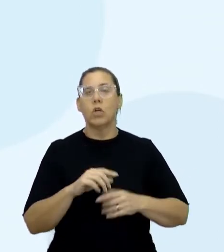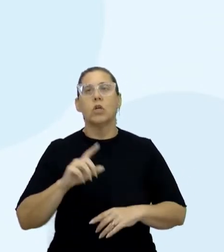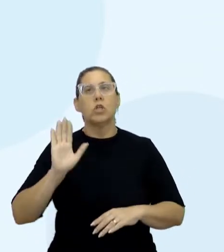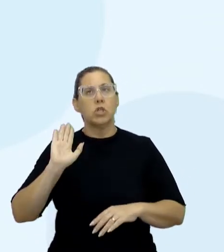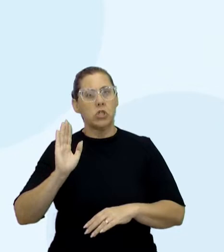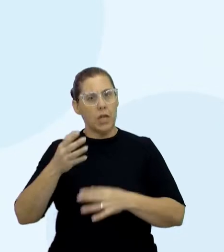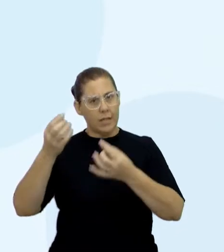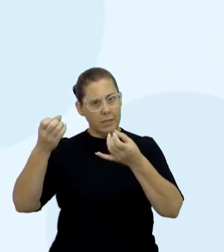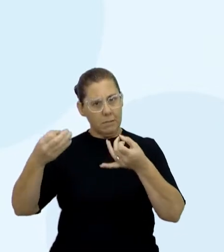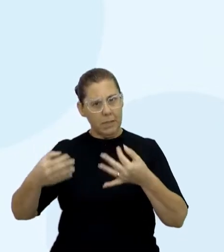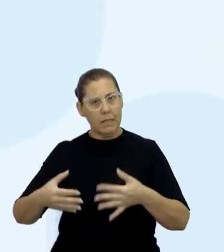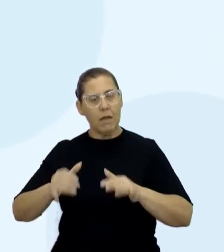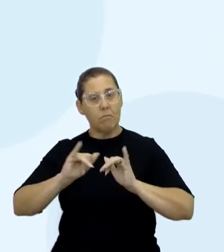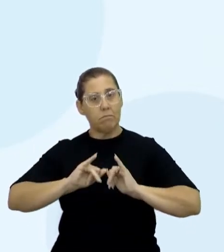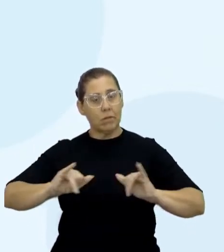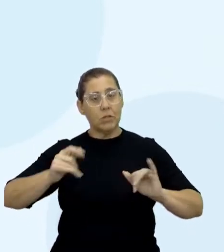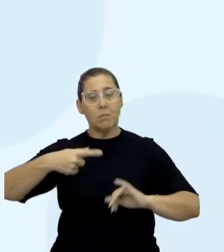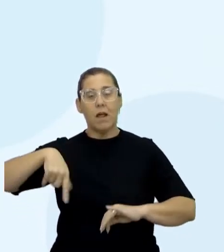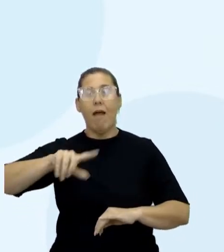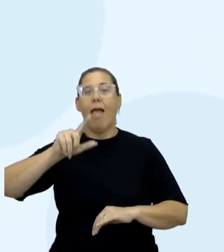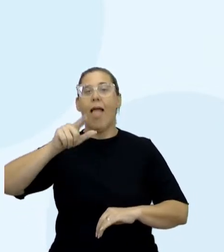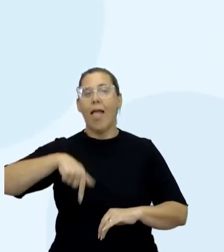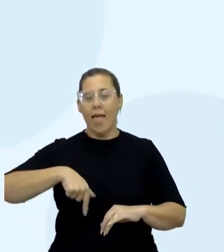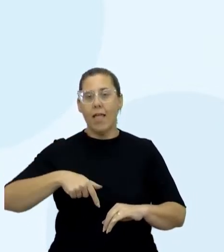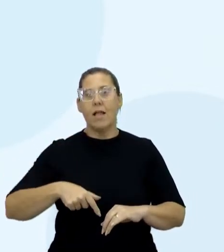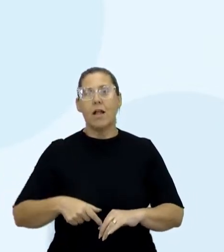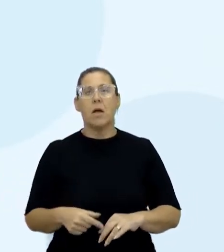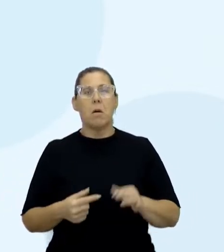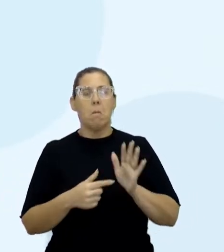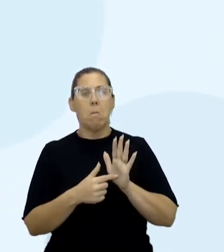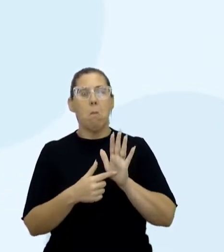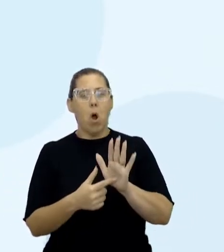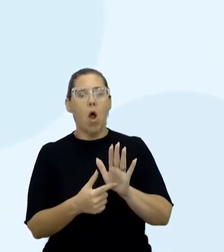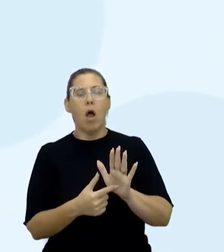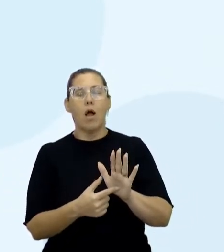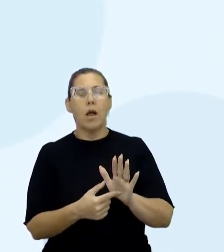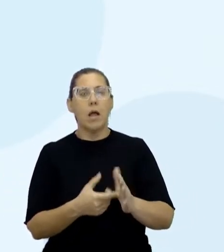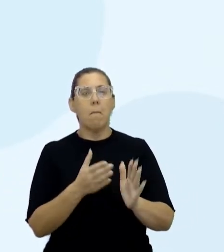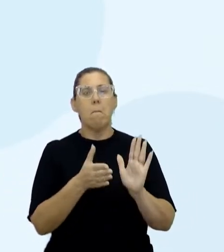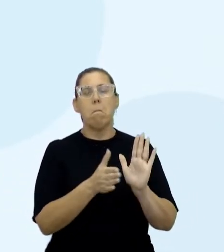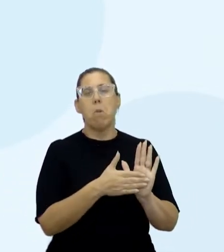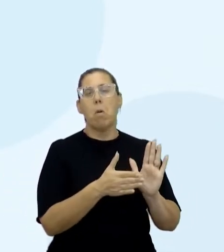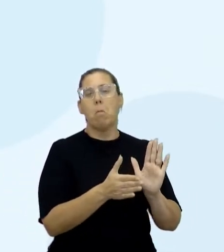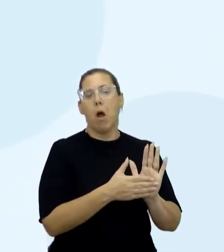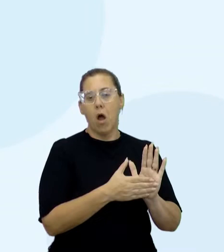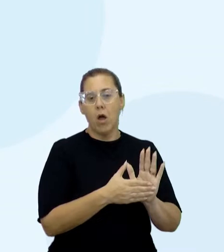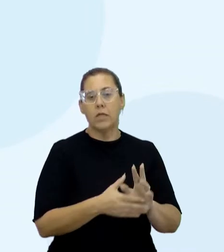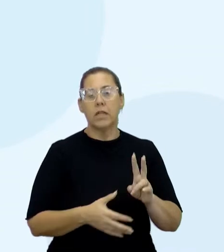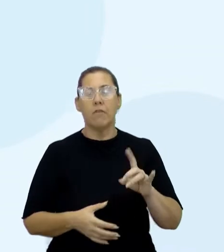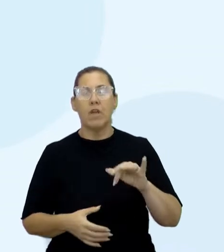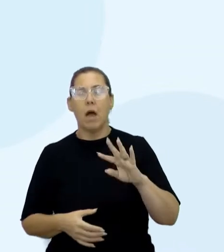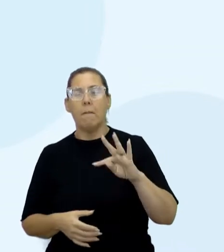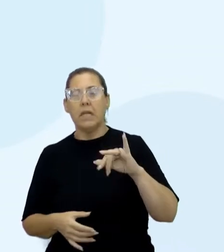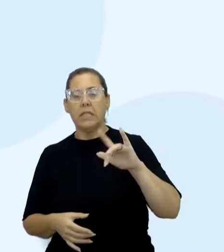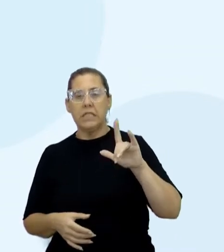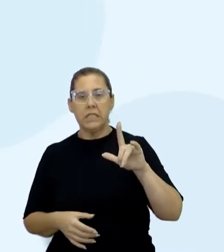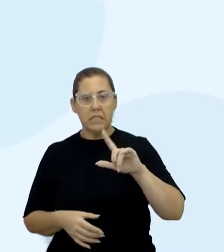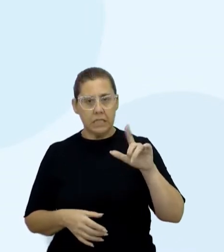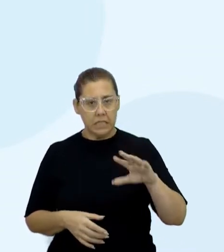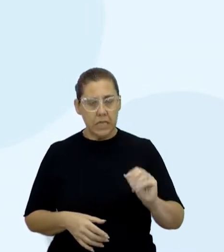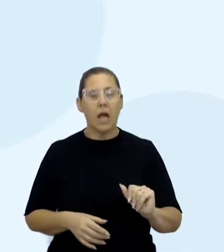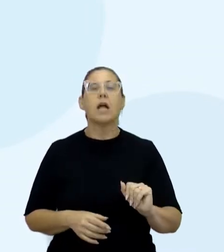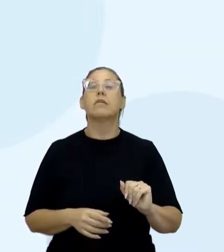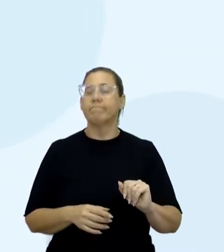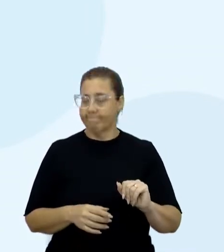tinha anunciado para você, é idealizar uma proposta de viabilizar iluminação por meio de